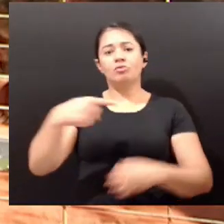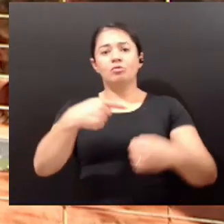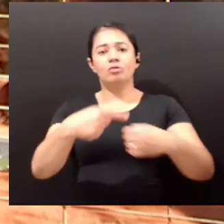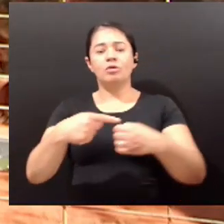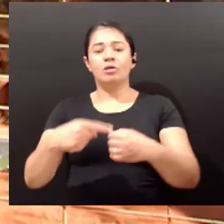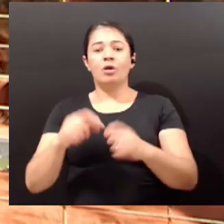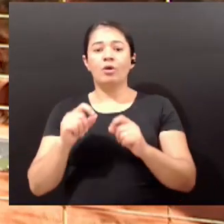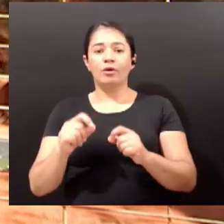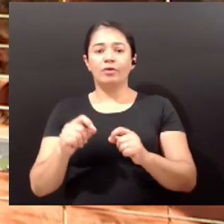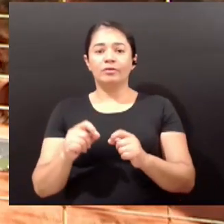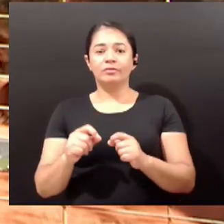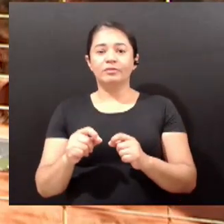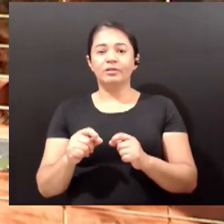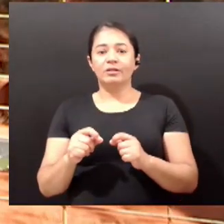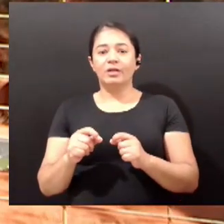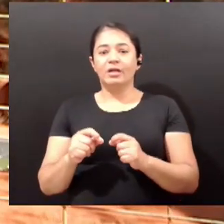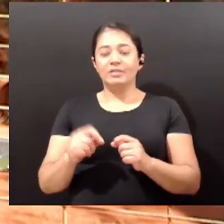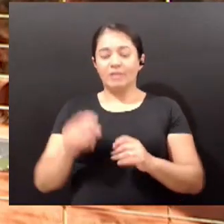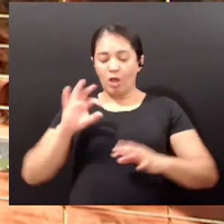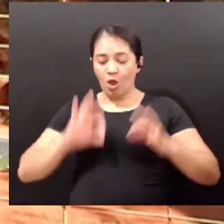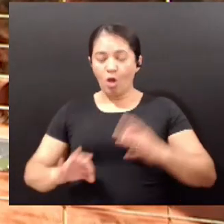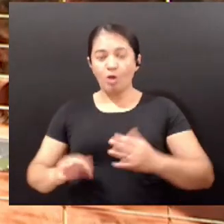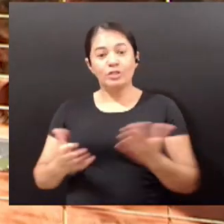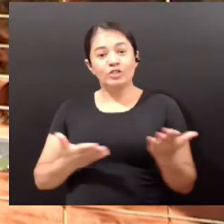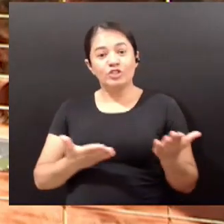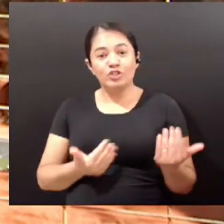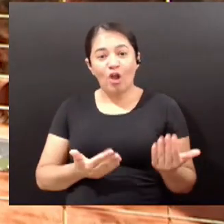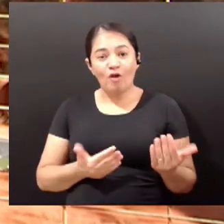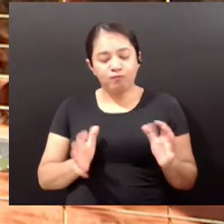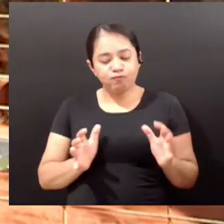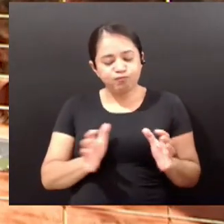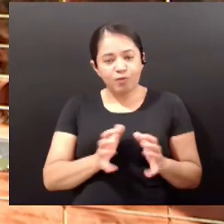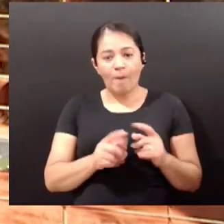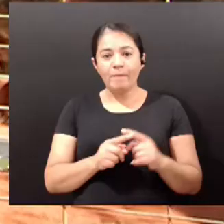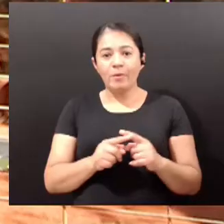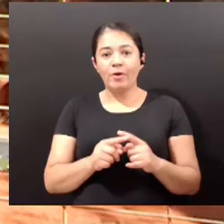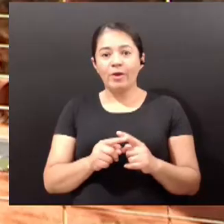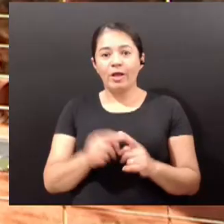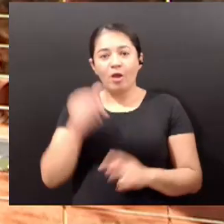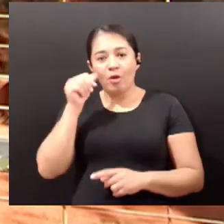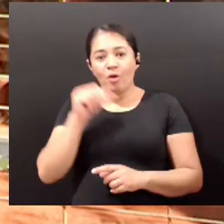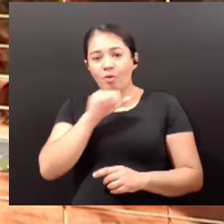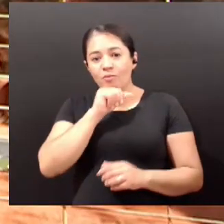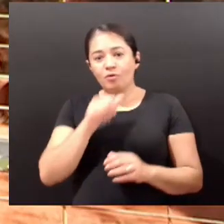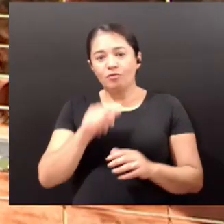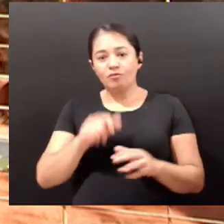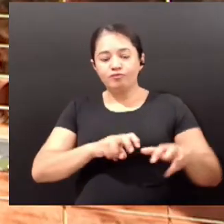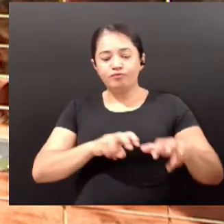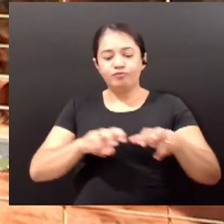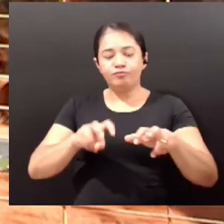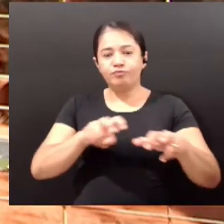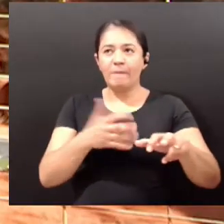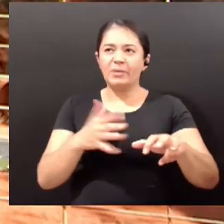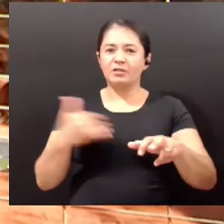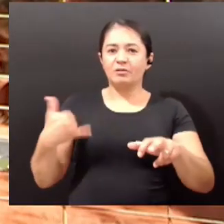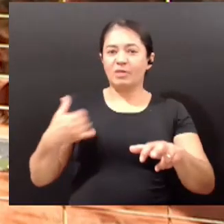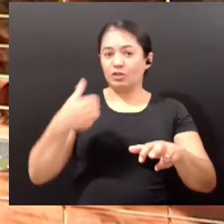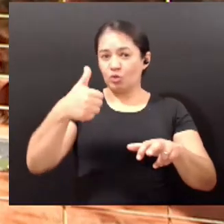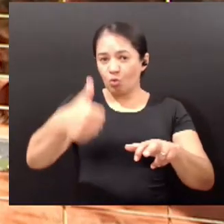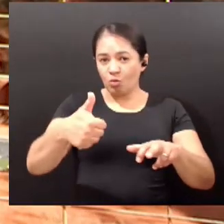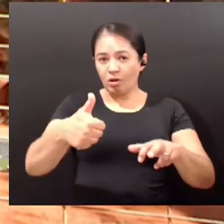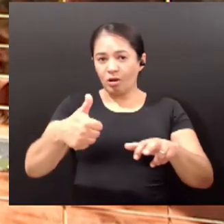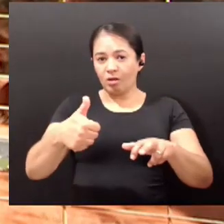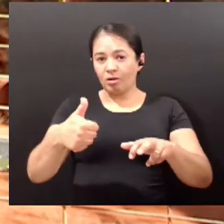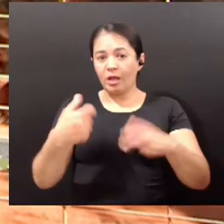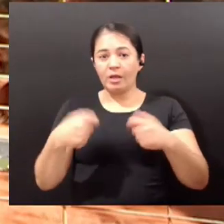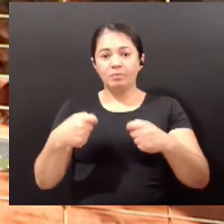jovens, porque a mãe acompanha os filhotes até 1 ano, mais ou menos, e aí ela tem que, sai para